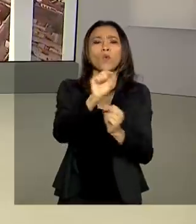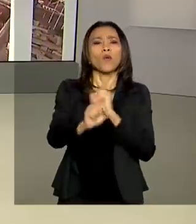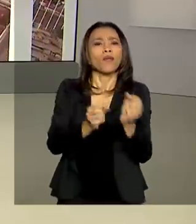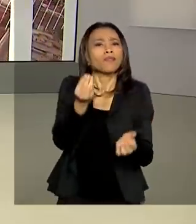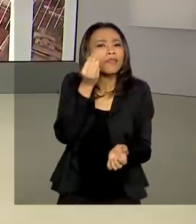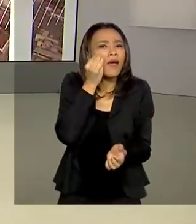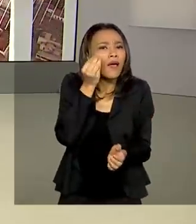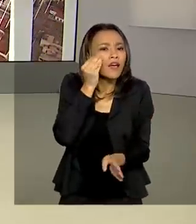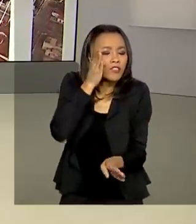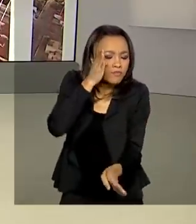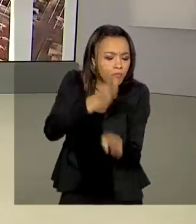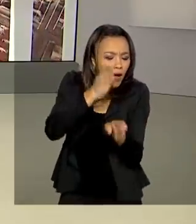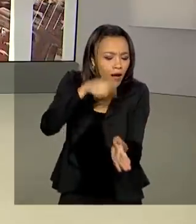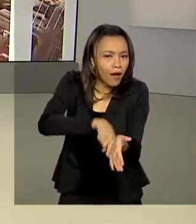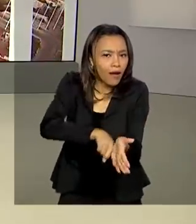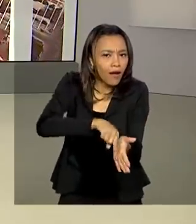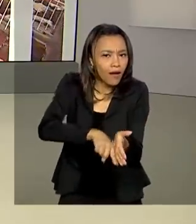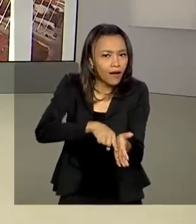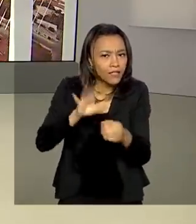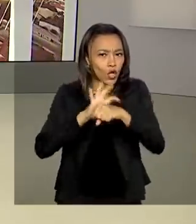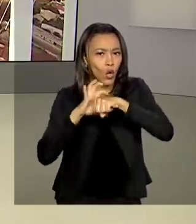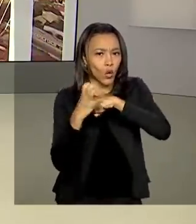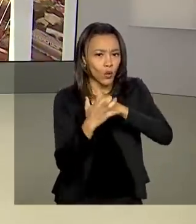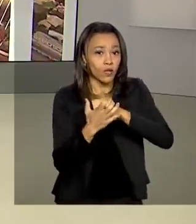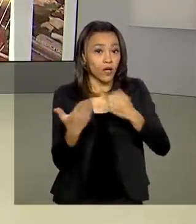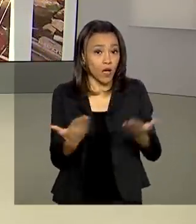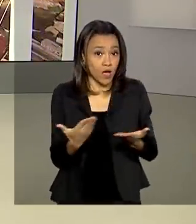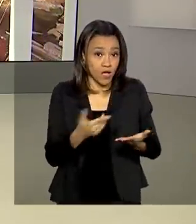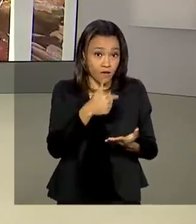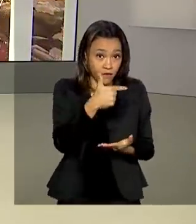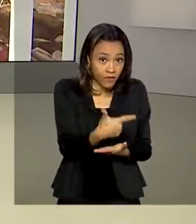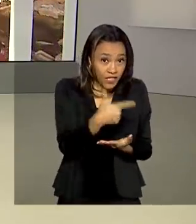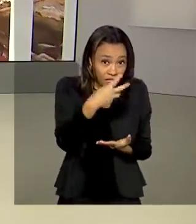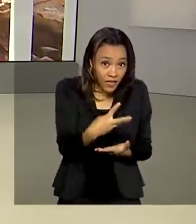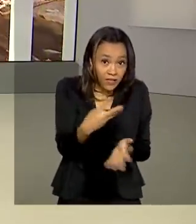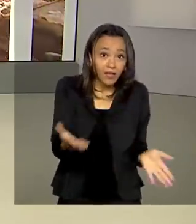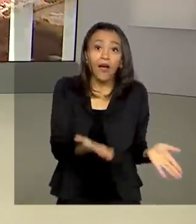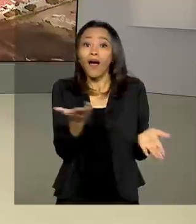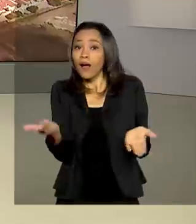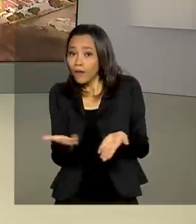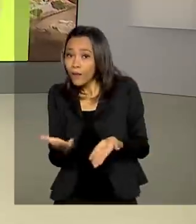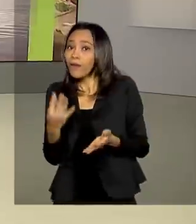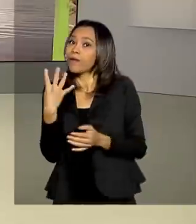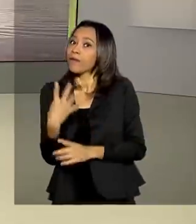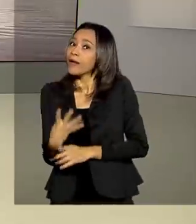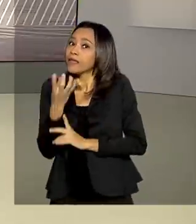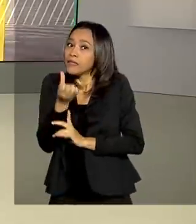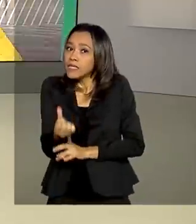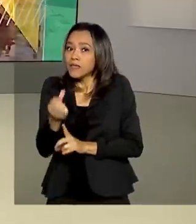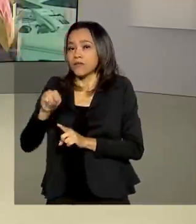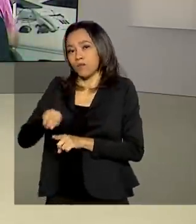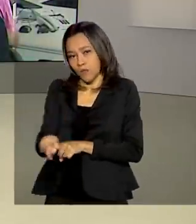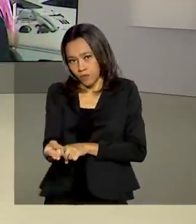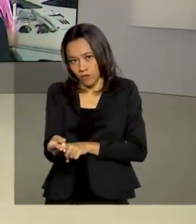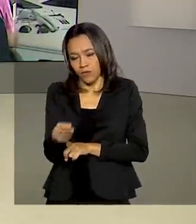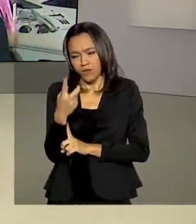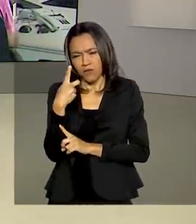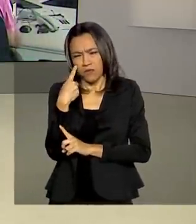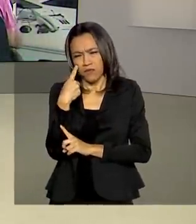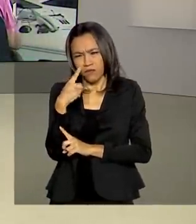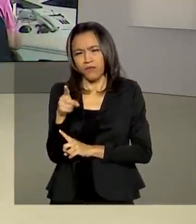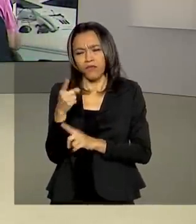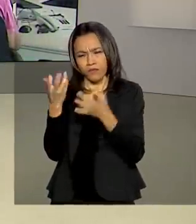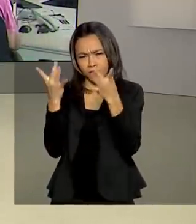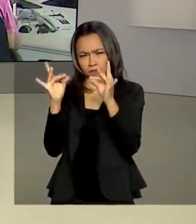diagnóstico da Covid-19. Vai passar de 23 milhões para mais de 46 milhões. Vamos ao Rio de Janeiro saber os detalhes, então,